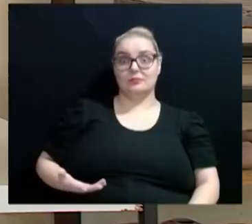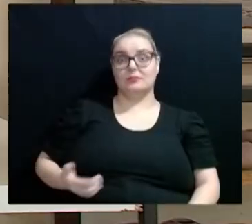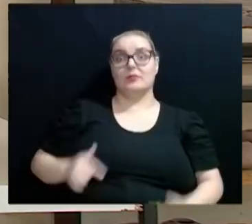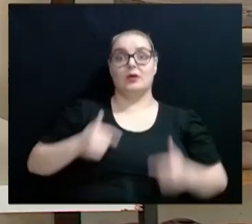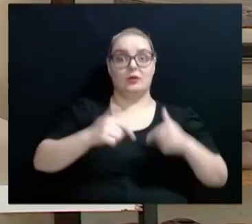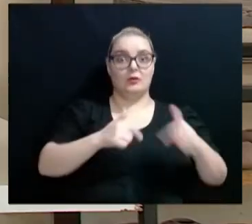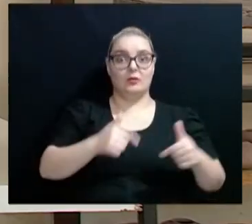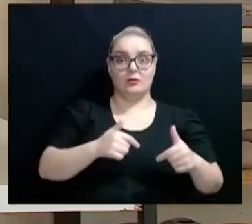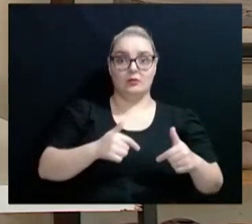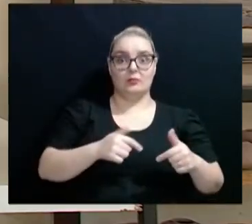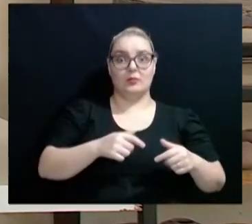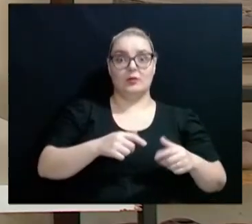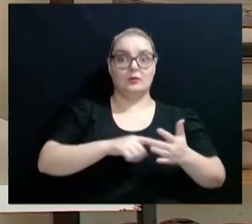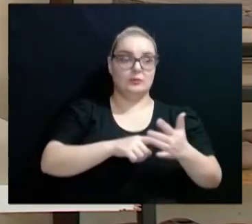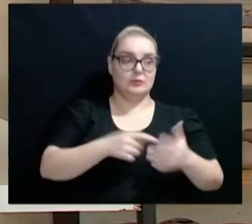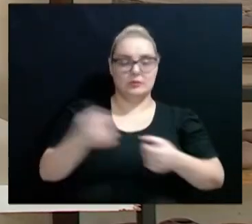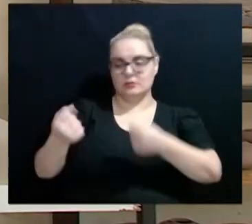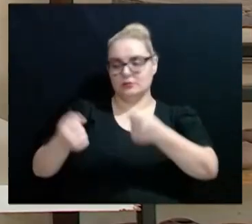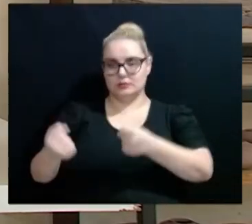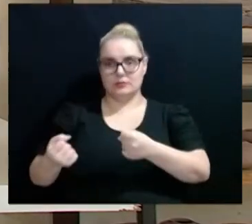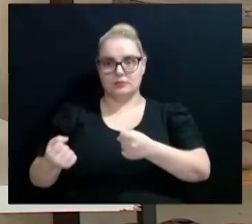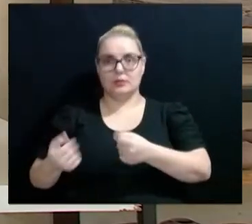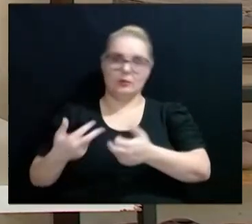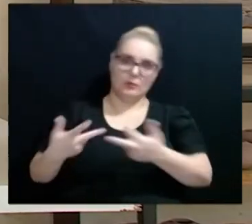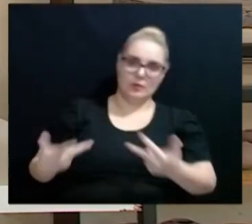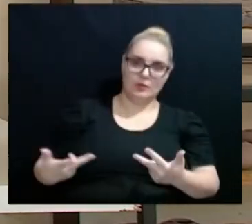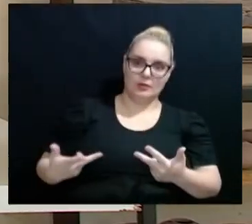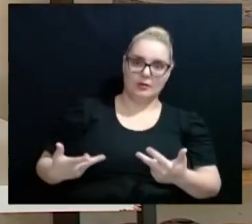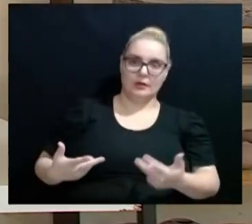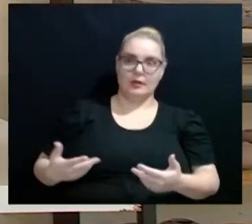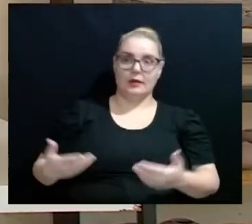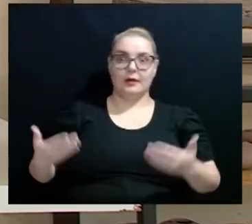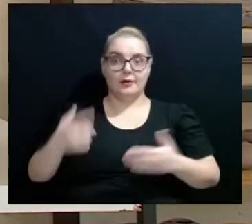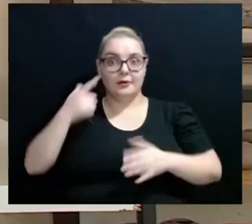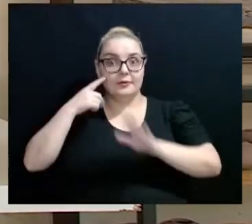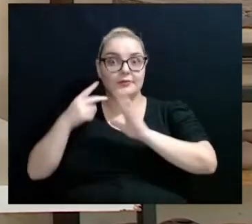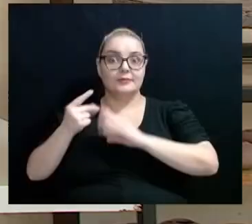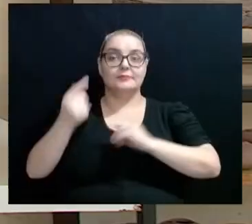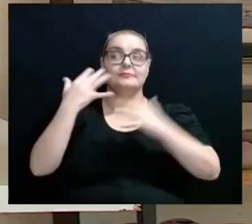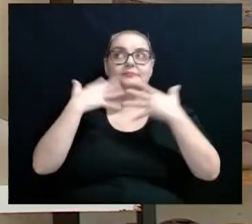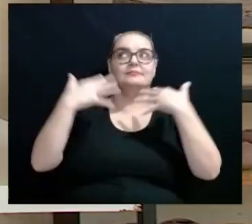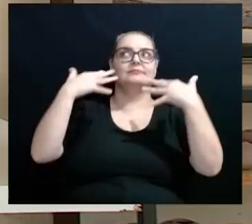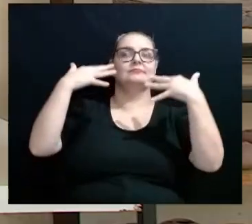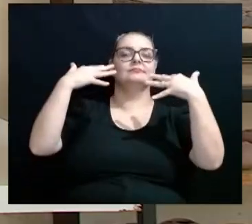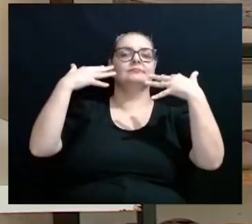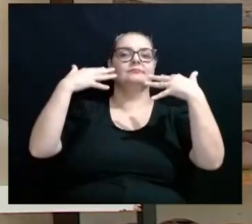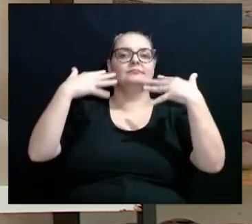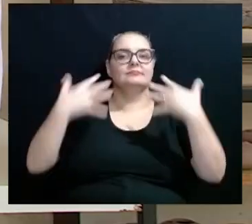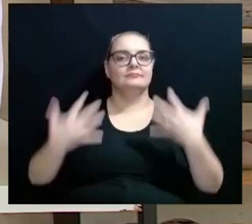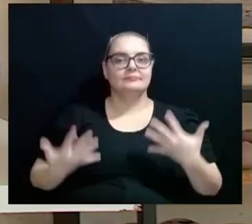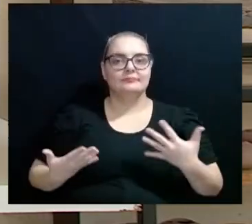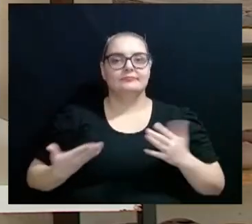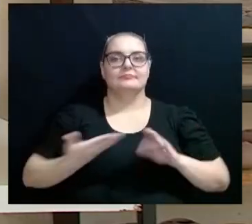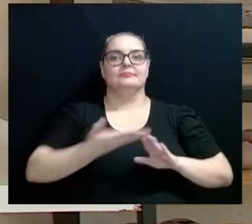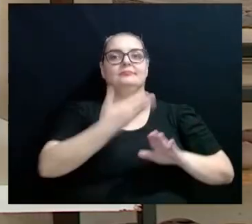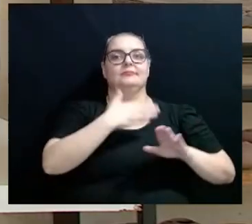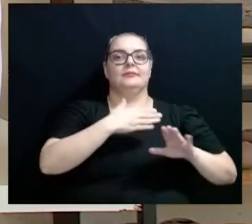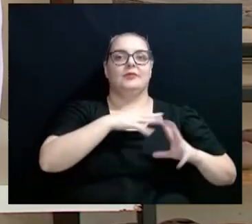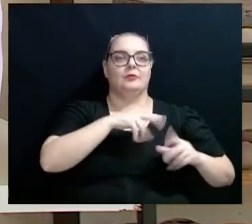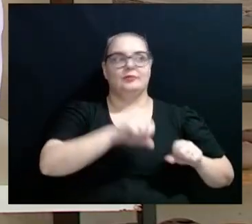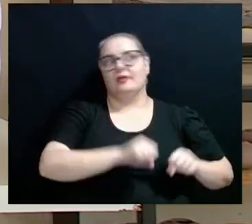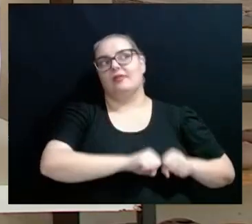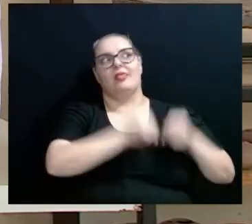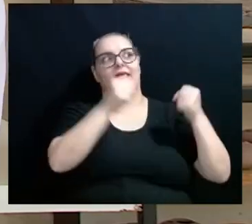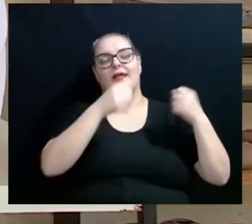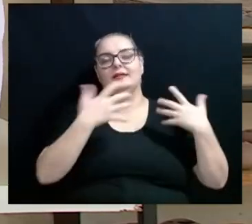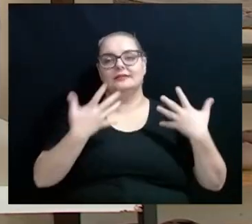porque você um trabalho que você monta uma máquina e você dirige, é uma coisa. Uma coisa que você tem que ser inspirado, só que atrás